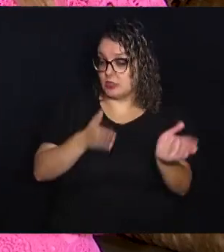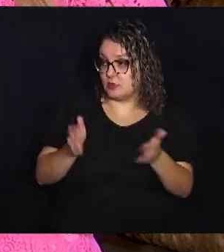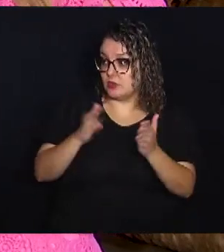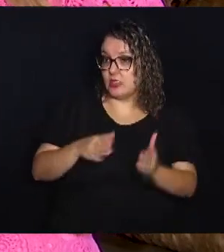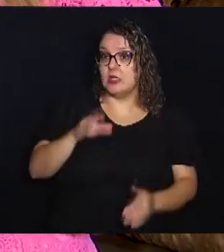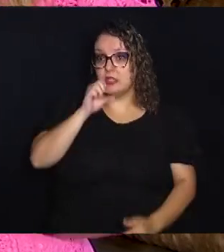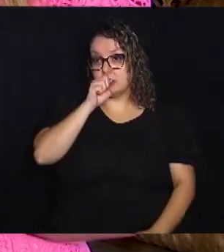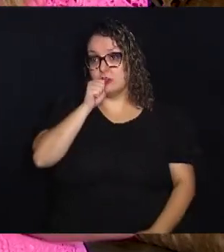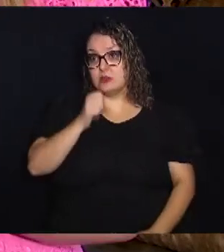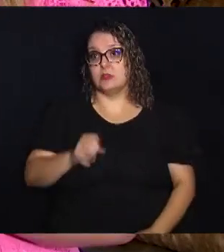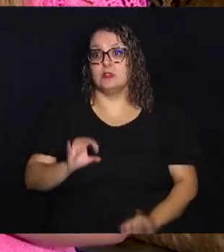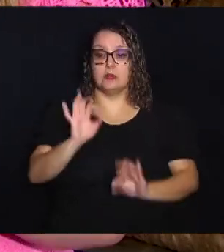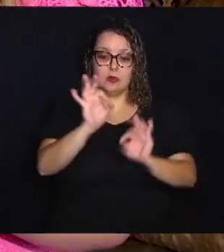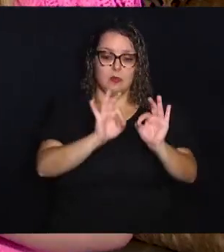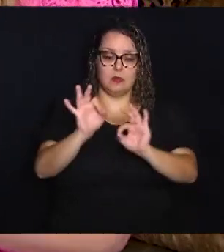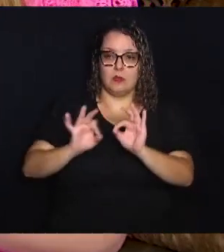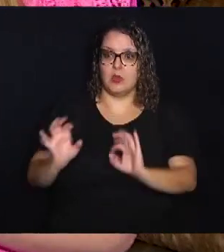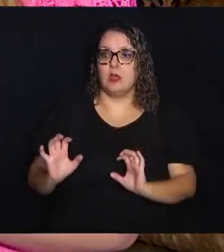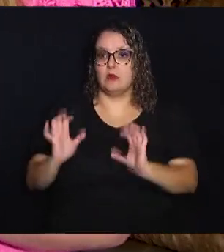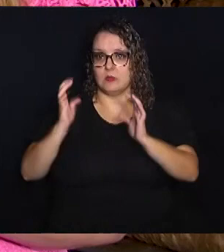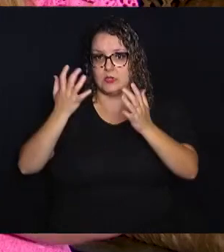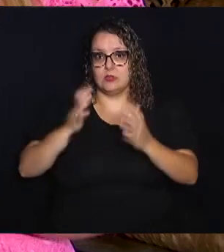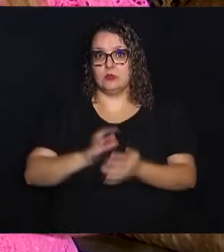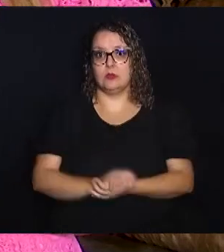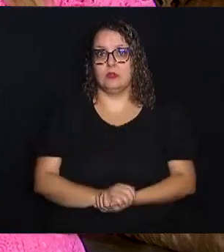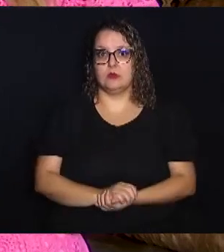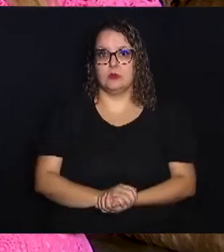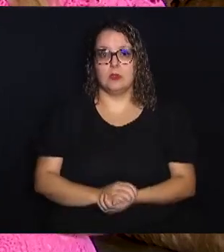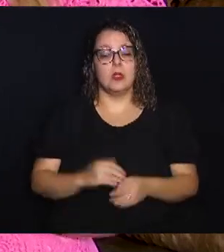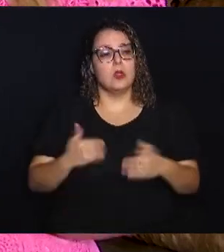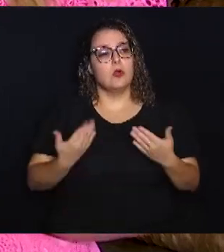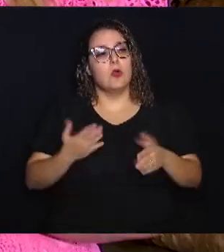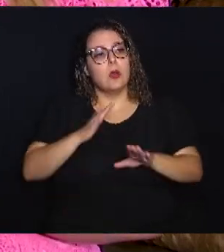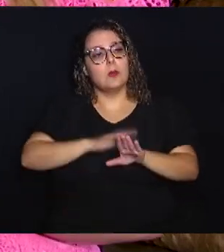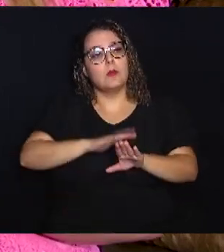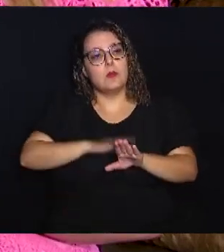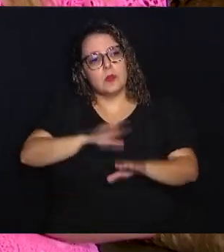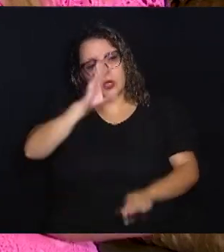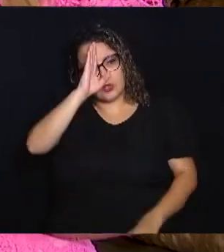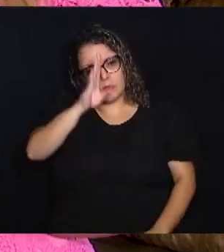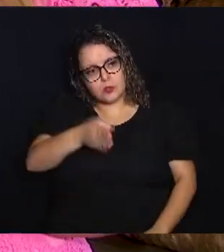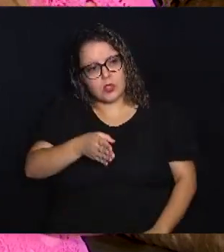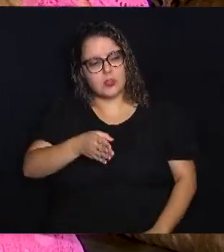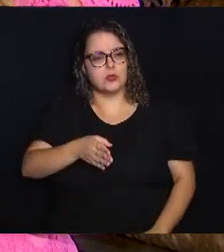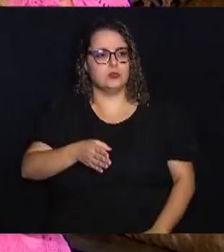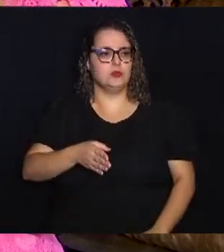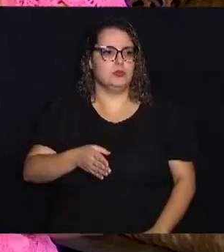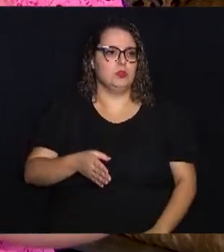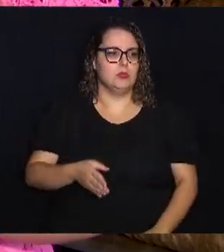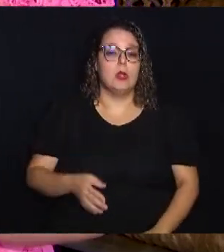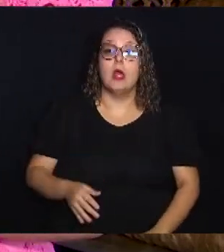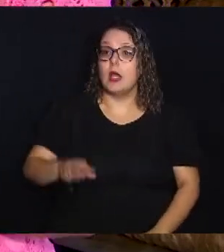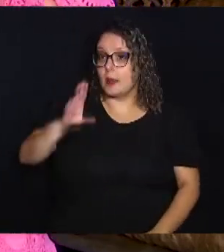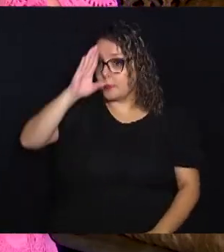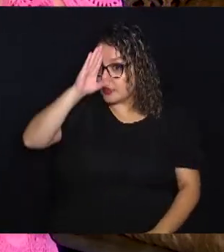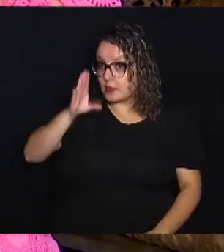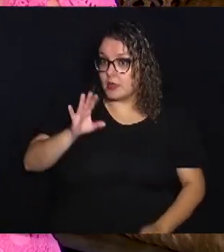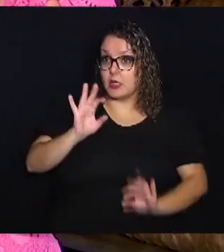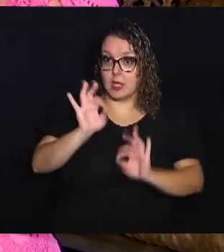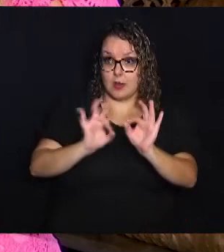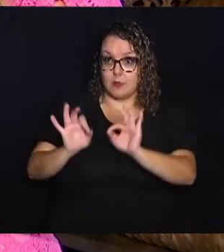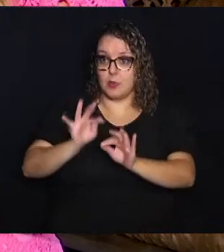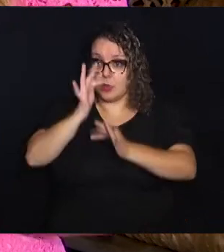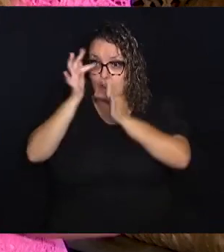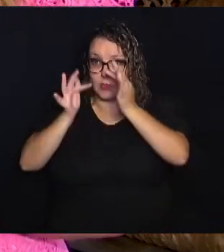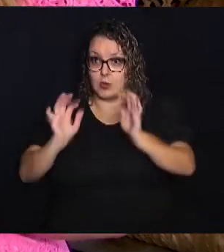produção e sábado é mais montagem de festas. E qual a principal função assim de um florista? A principal função é preparar